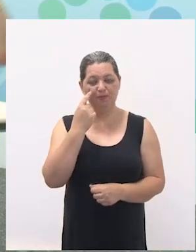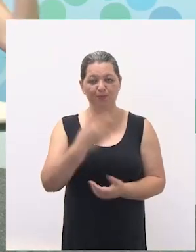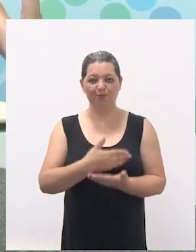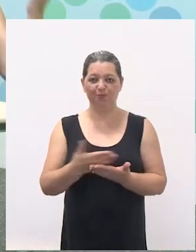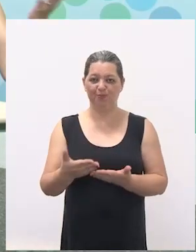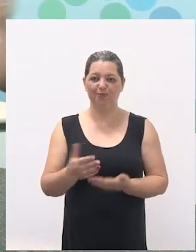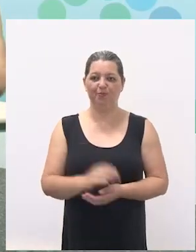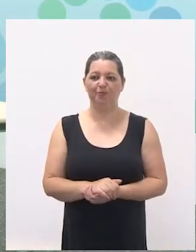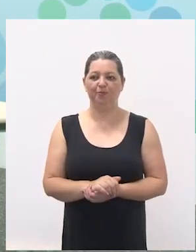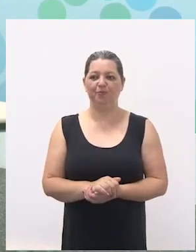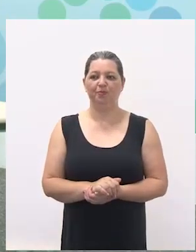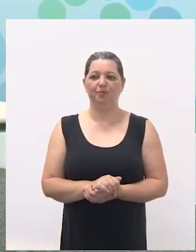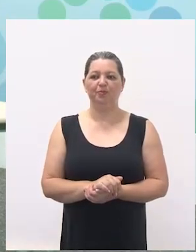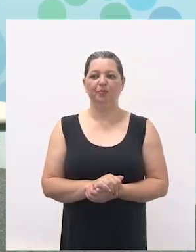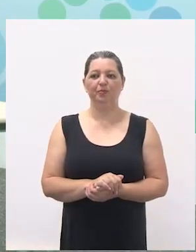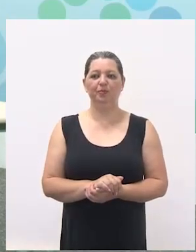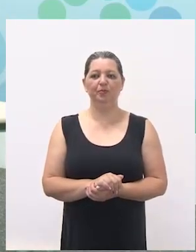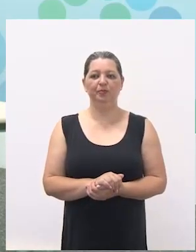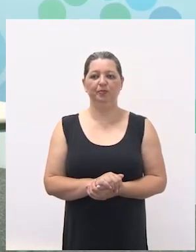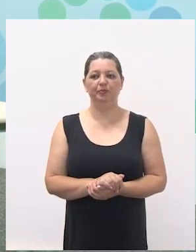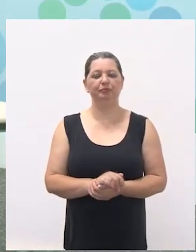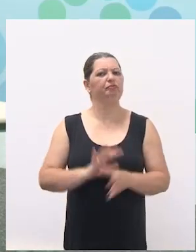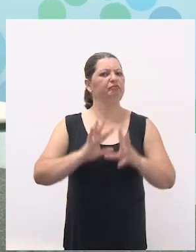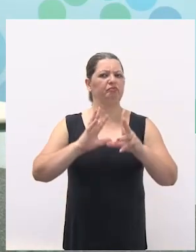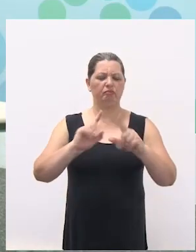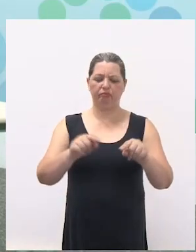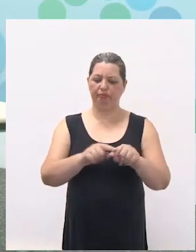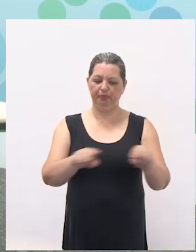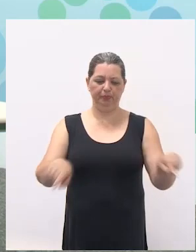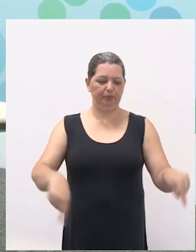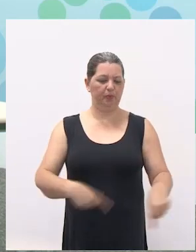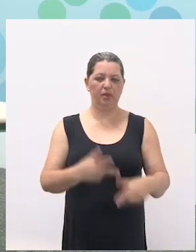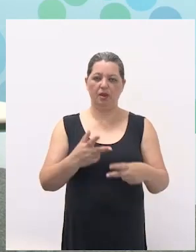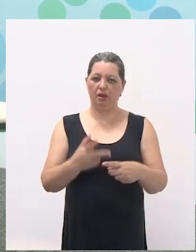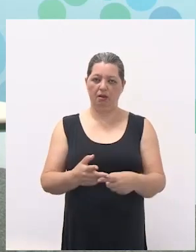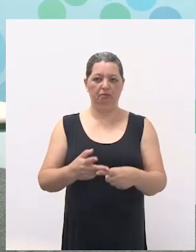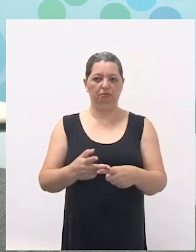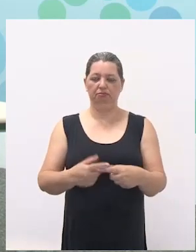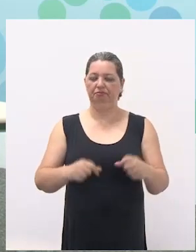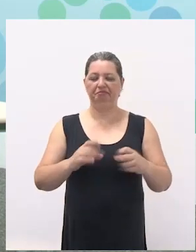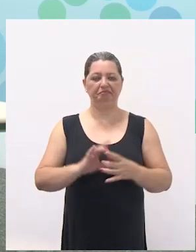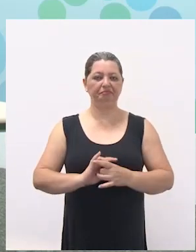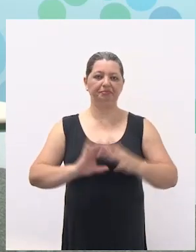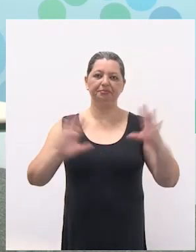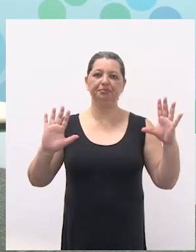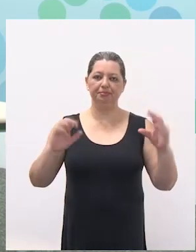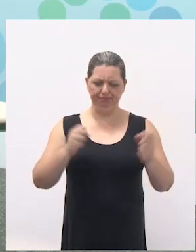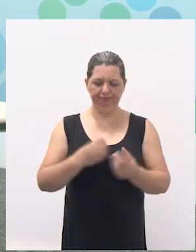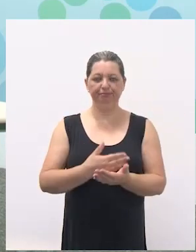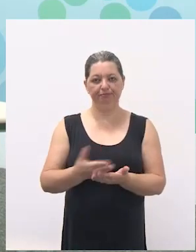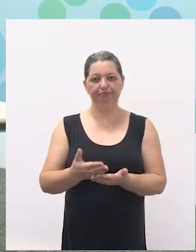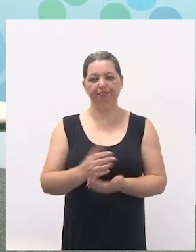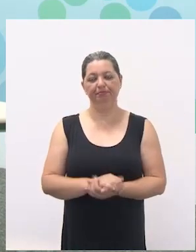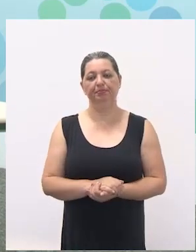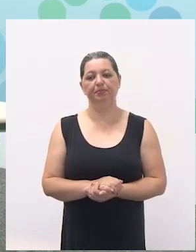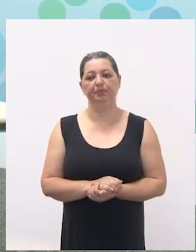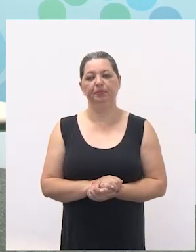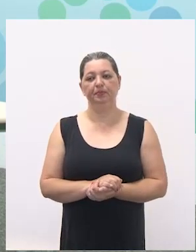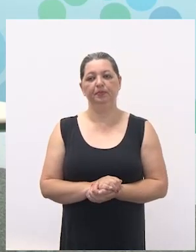todo seu, o nosso estúdio, à vontade. Então, vamos lá então,